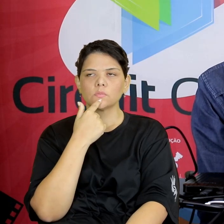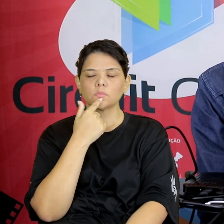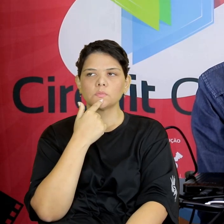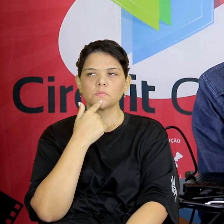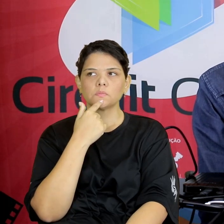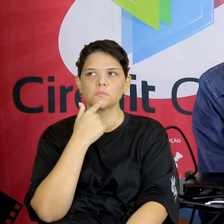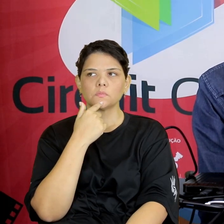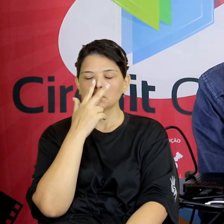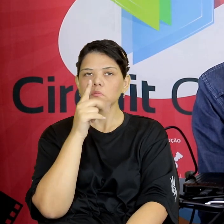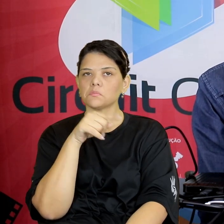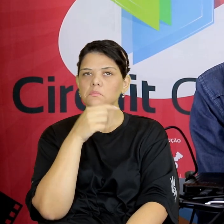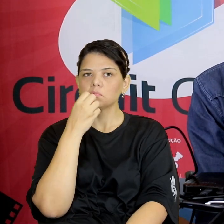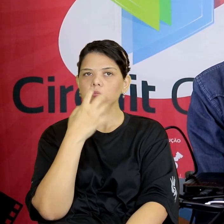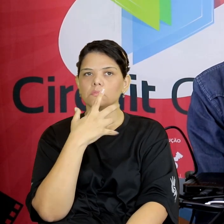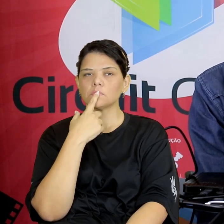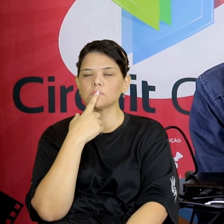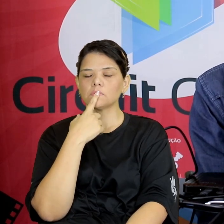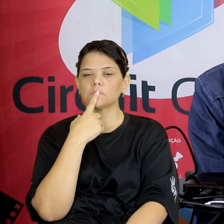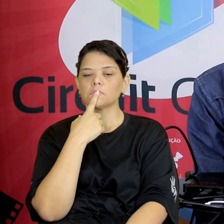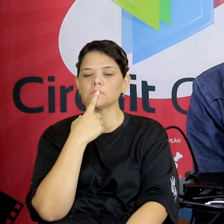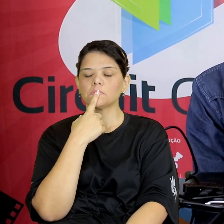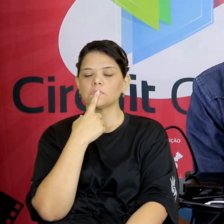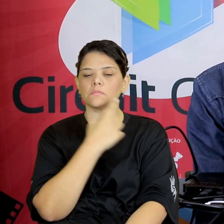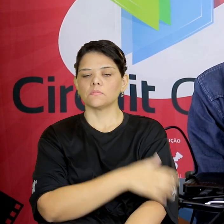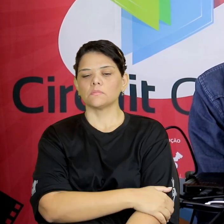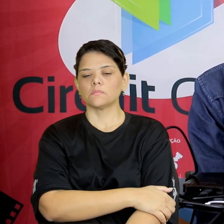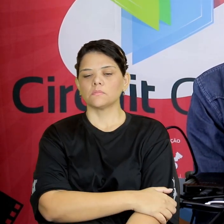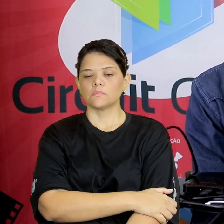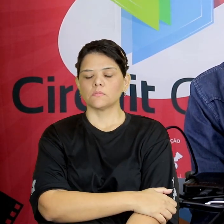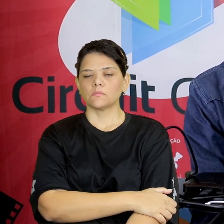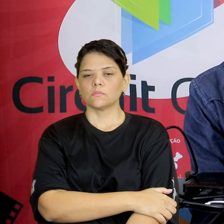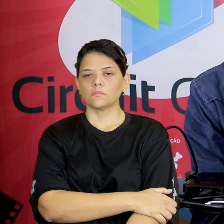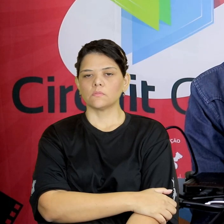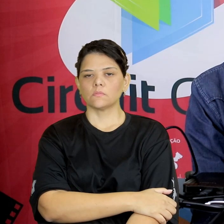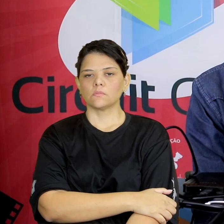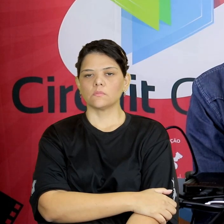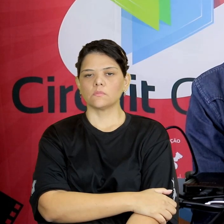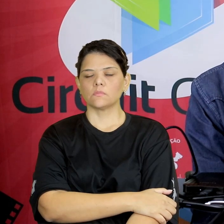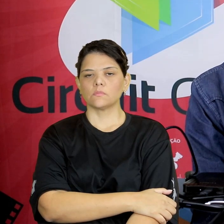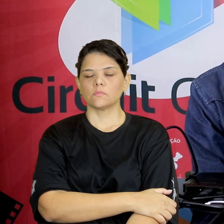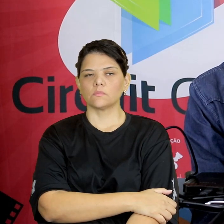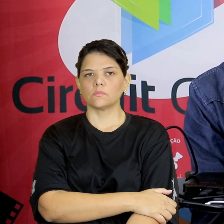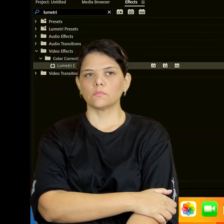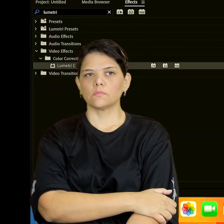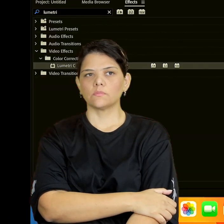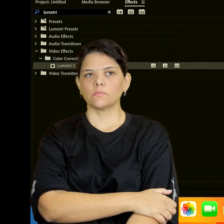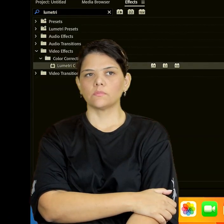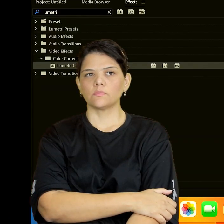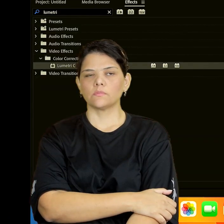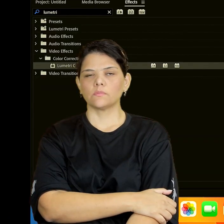Agora, é isso. O medidor de áudio é bem aqui, ó.